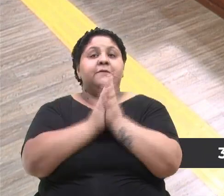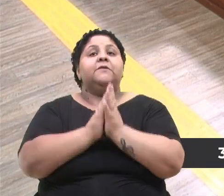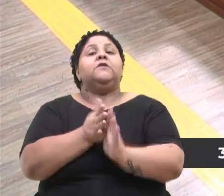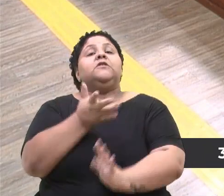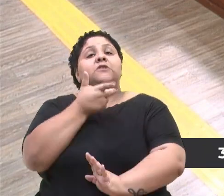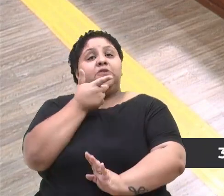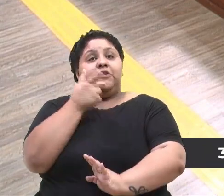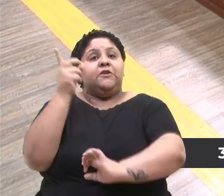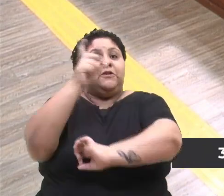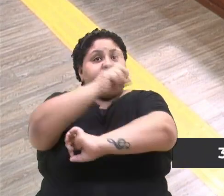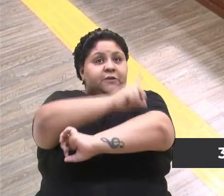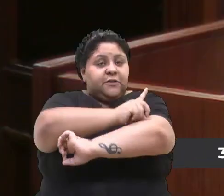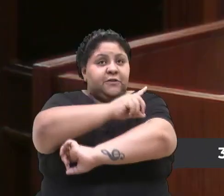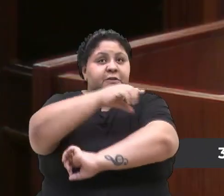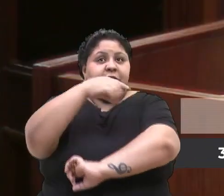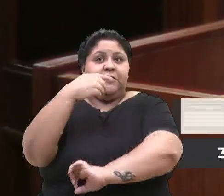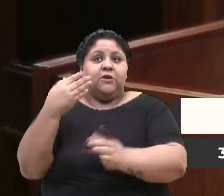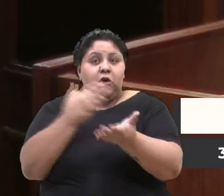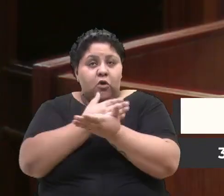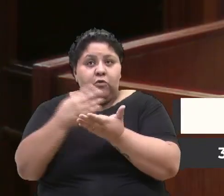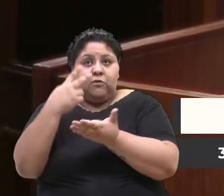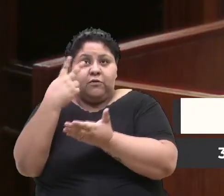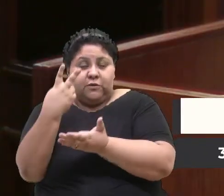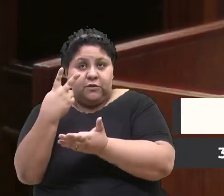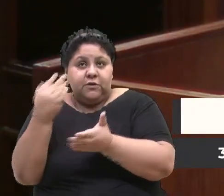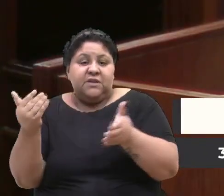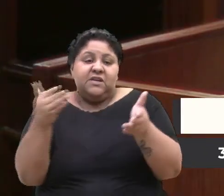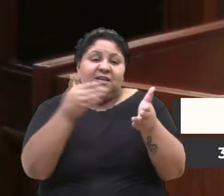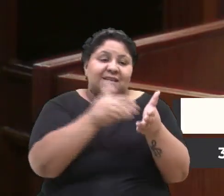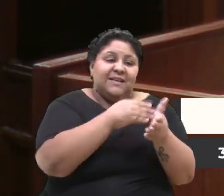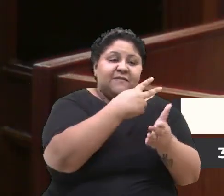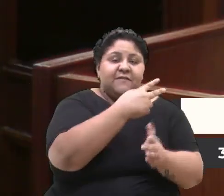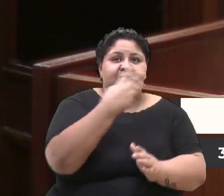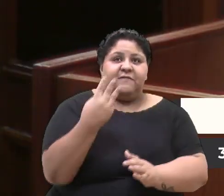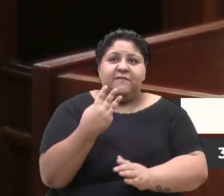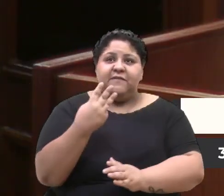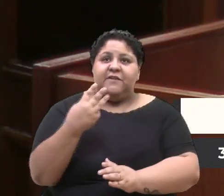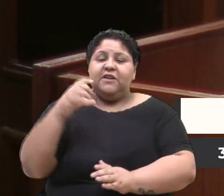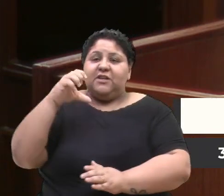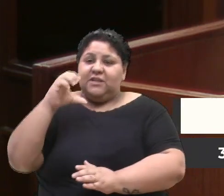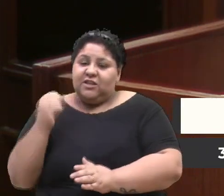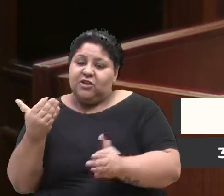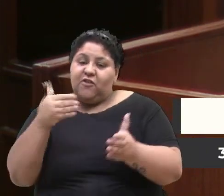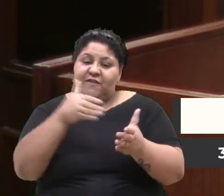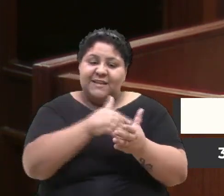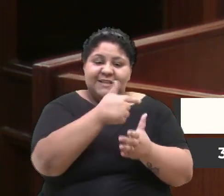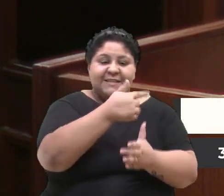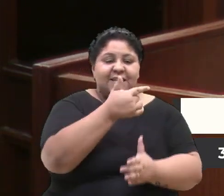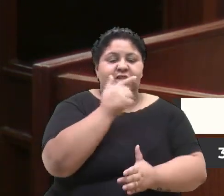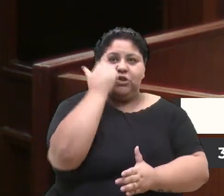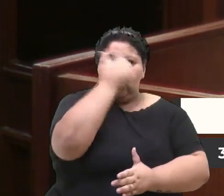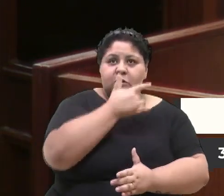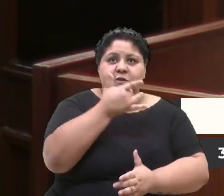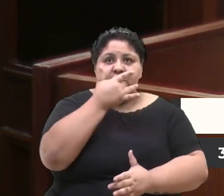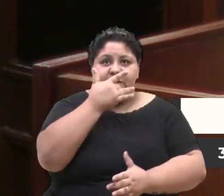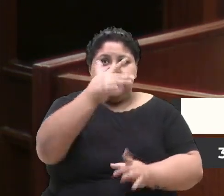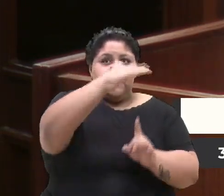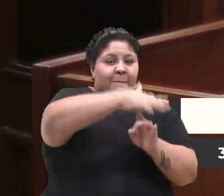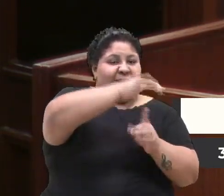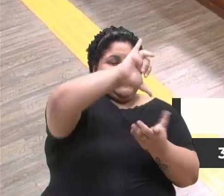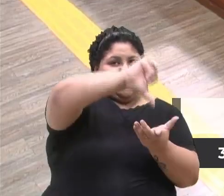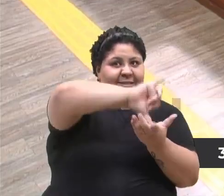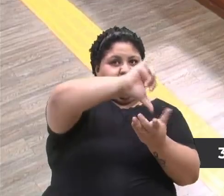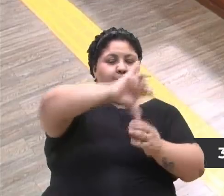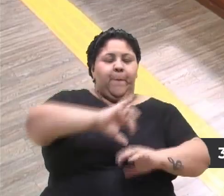Reforçamos os dias. Começou dia 2 e vamos até o dia 23, das 9 às 19 horas, lá na Praça Dante Alighieri.